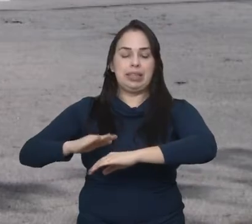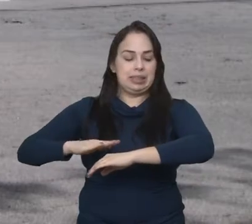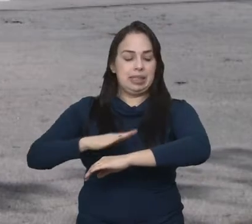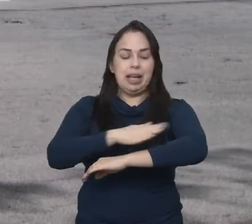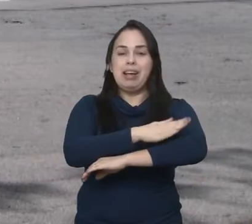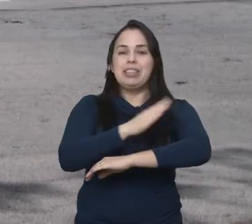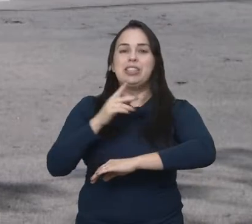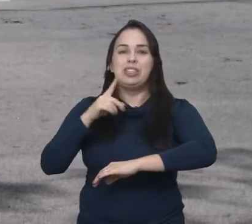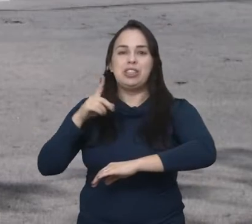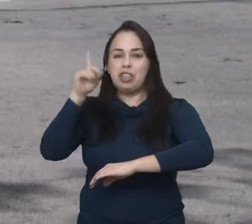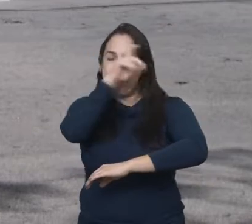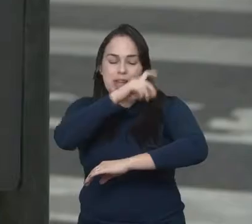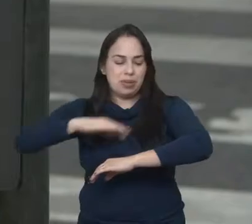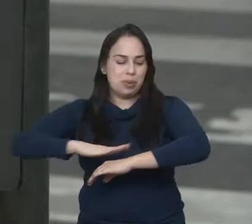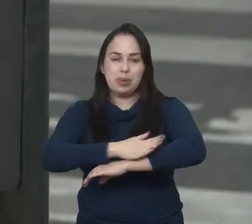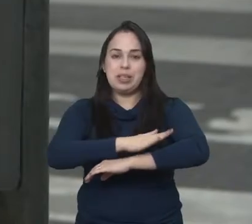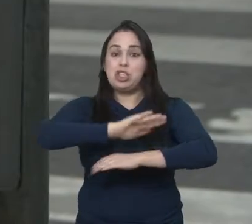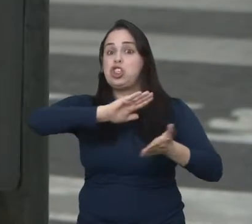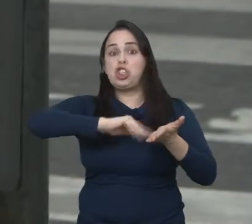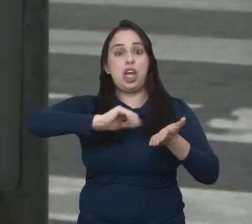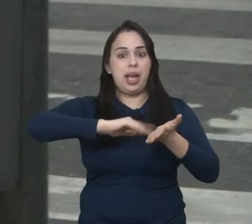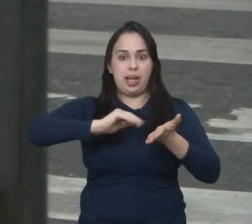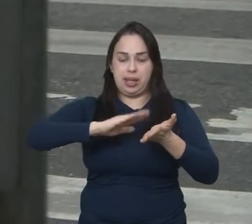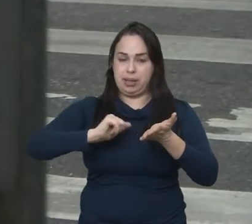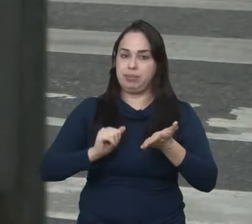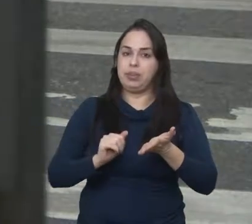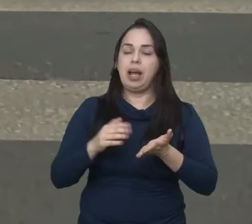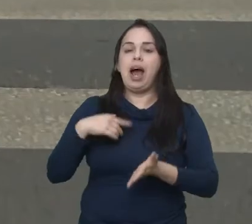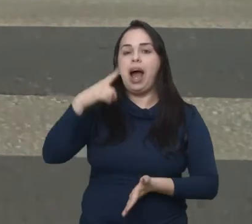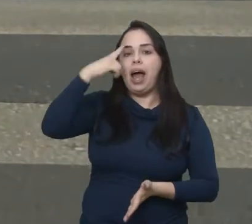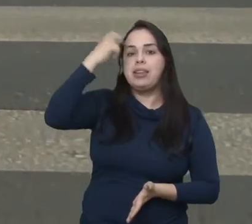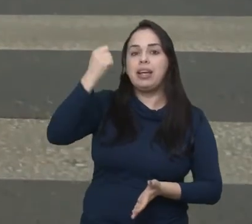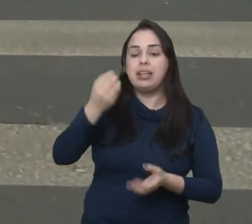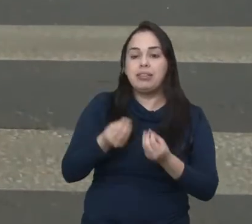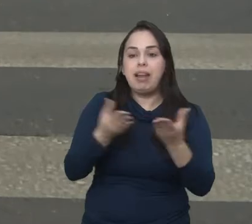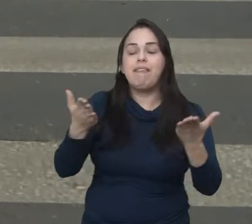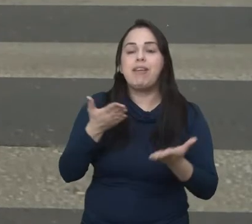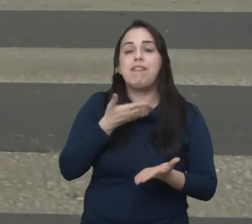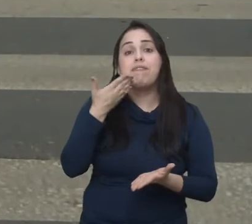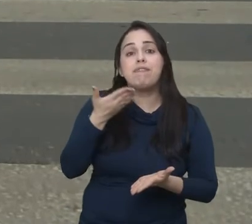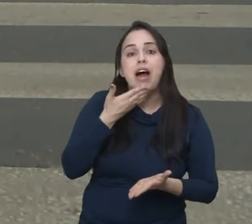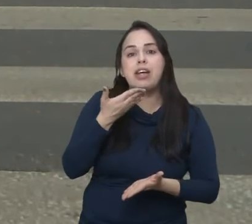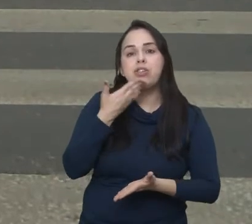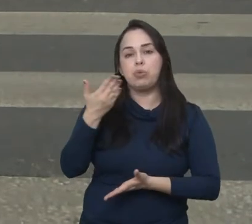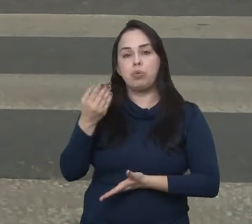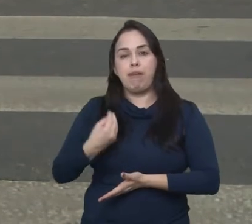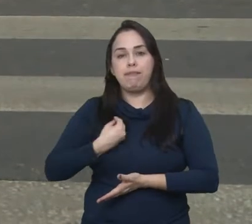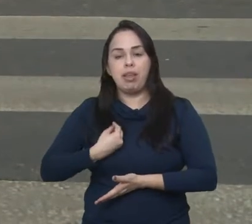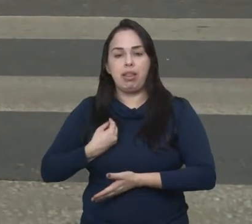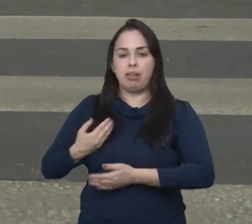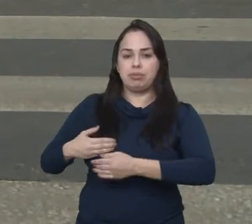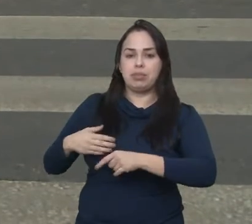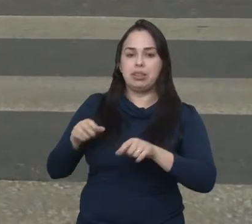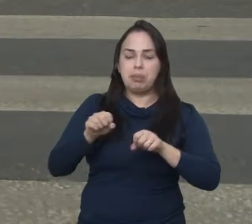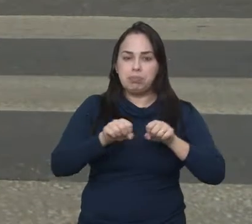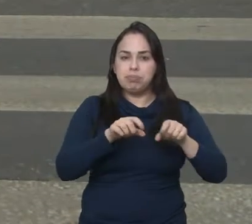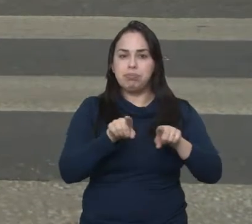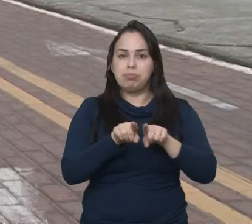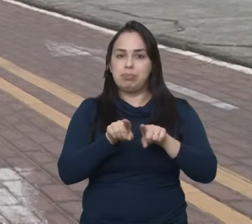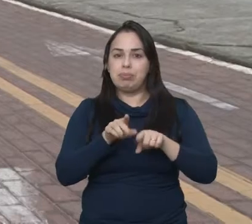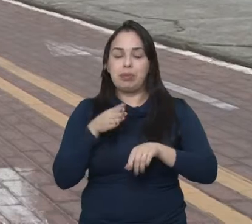botoeiras sonoras nos semáforos. E isso talvez ainda seja mais grave do que as